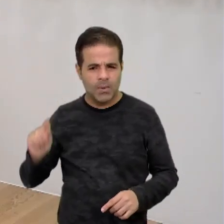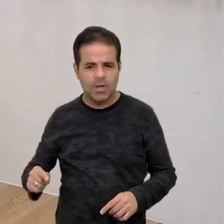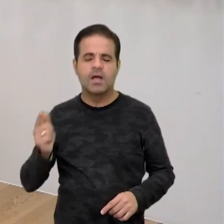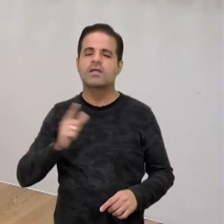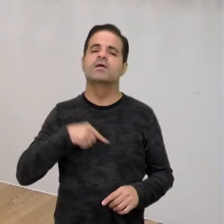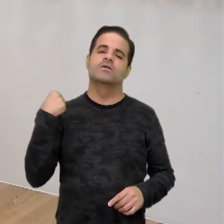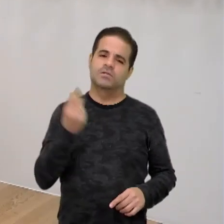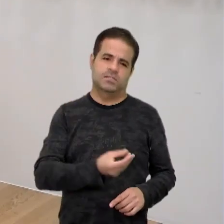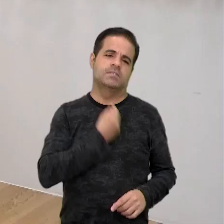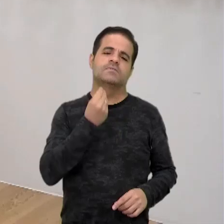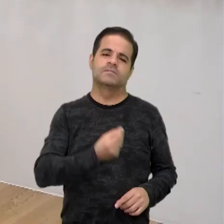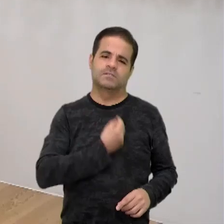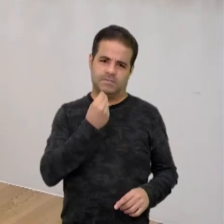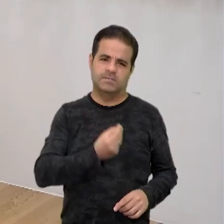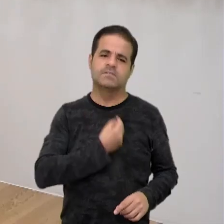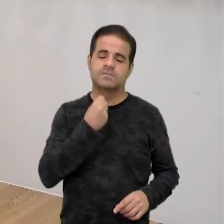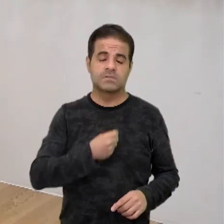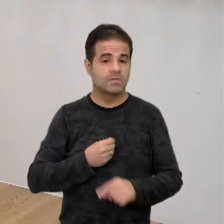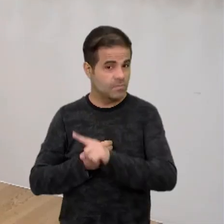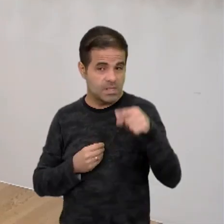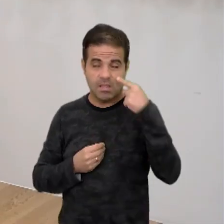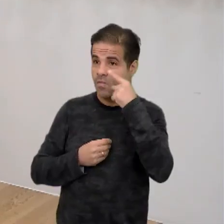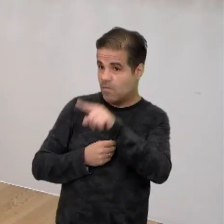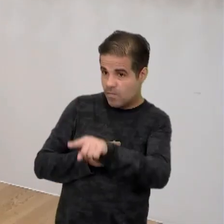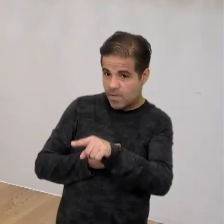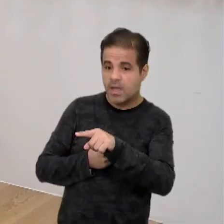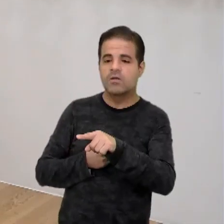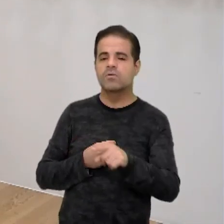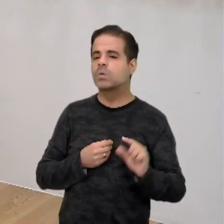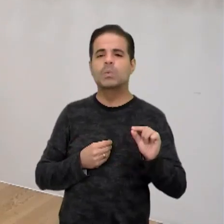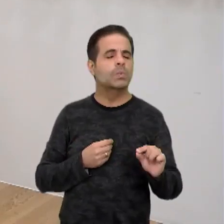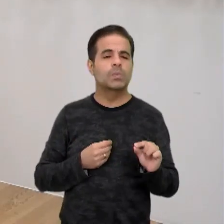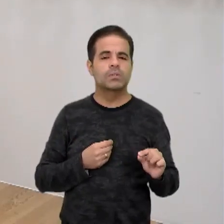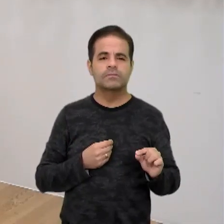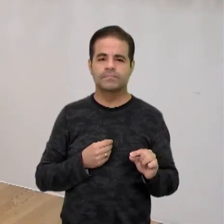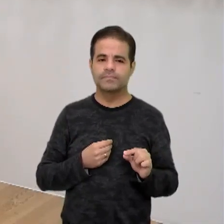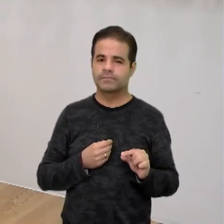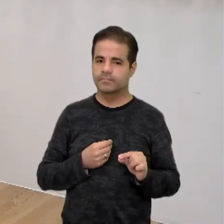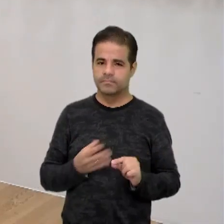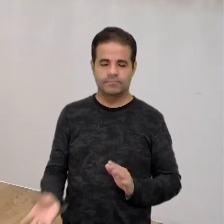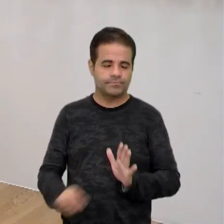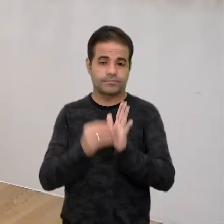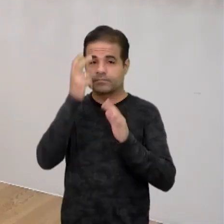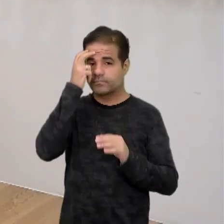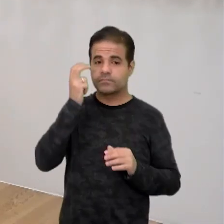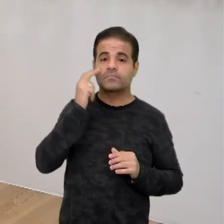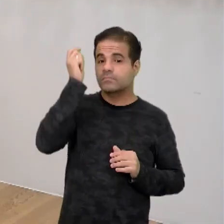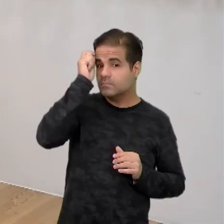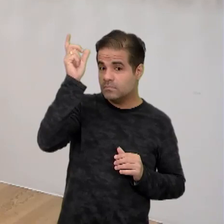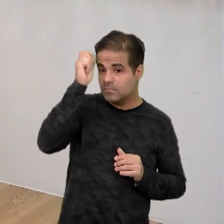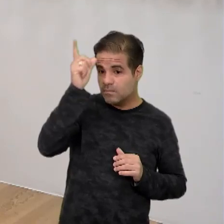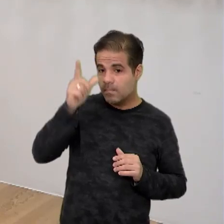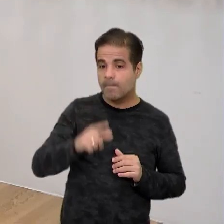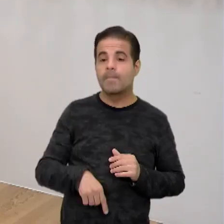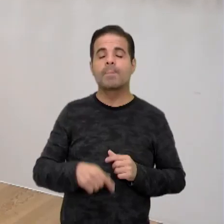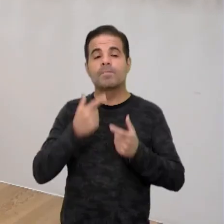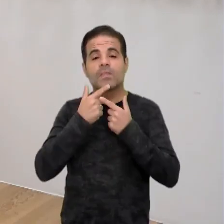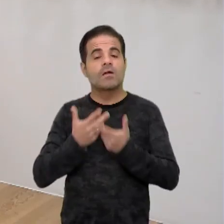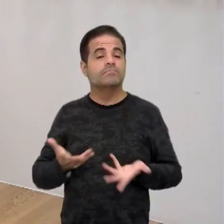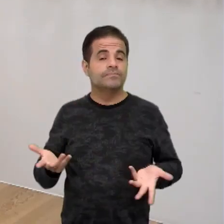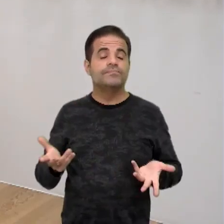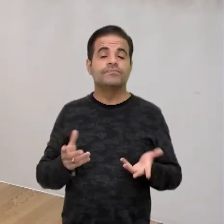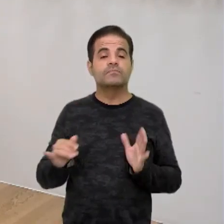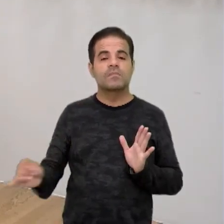da nossa vida, né? Então vocês estão vendo aí, pessoal, que quando a gente fala de cultura, a gente fala dessa